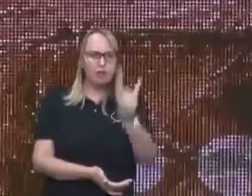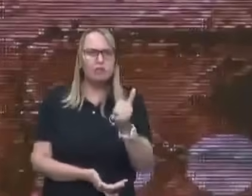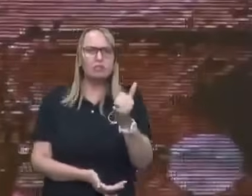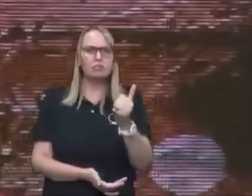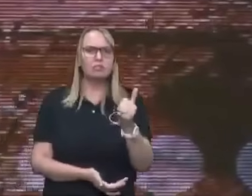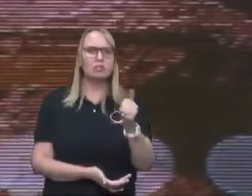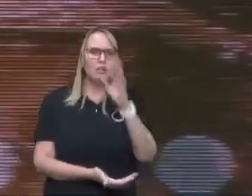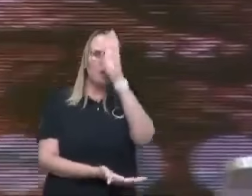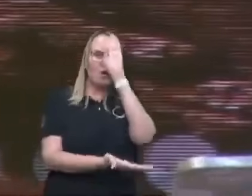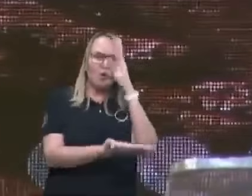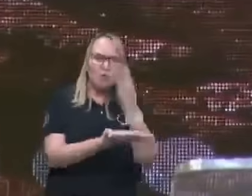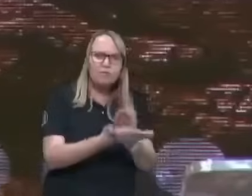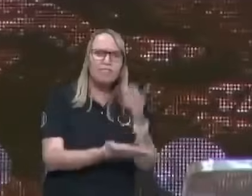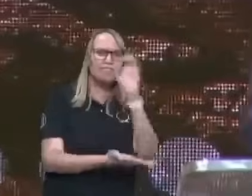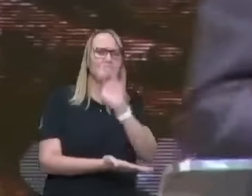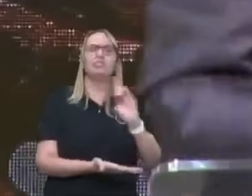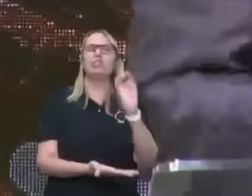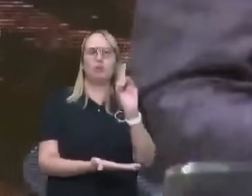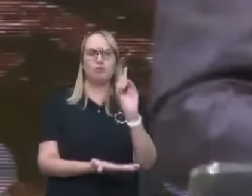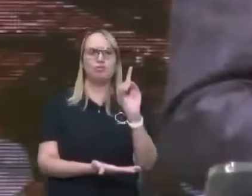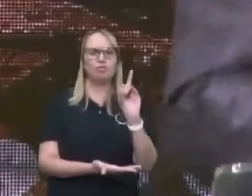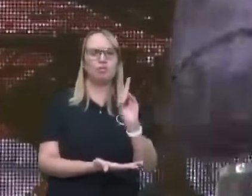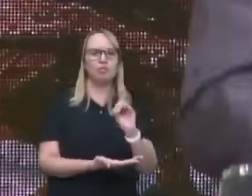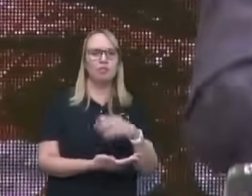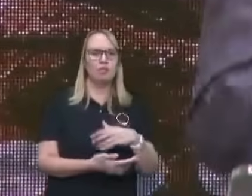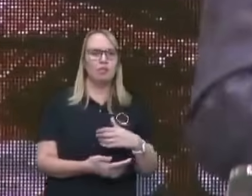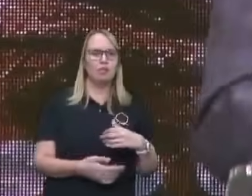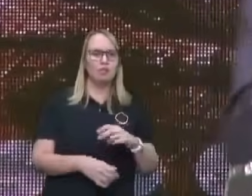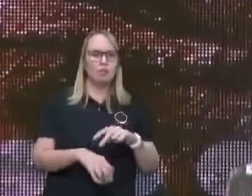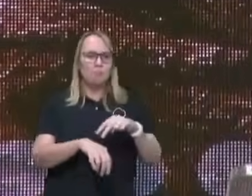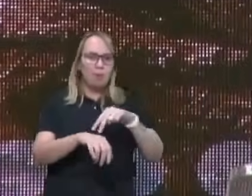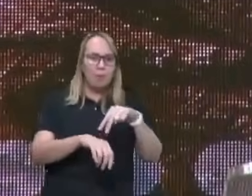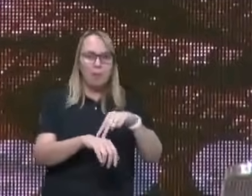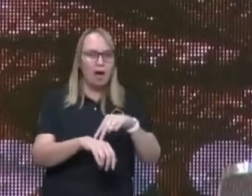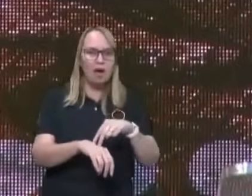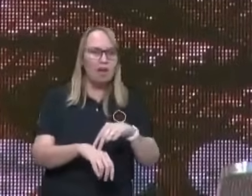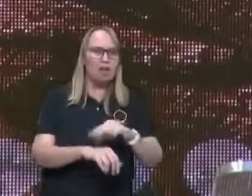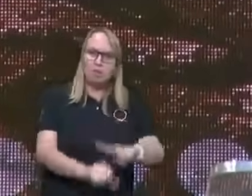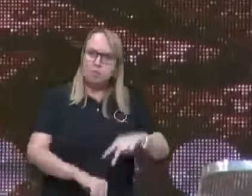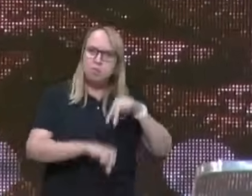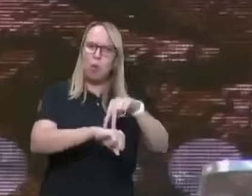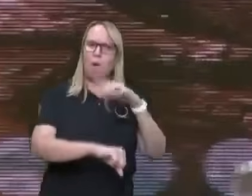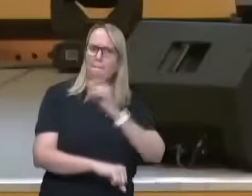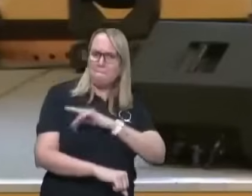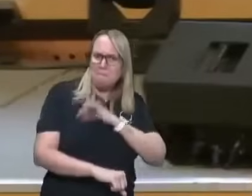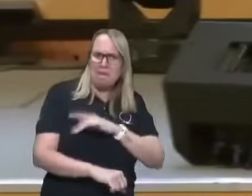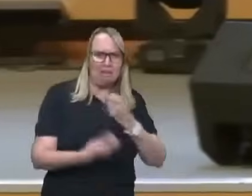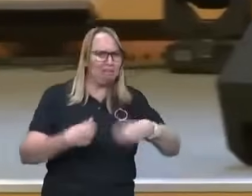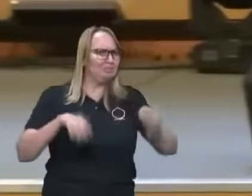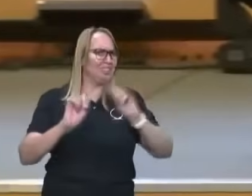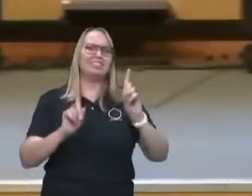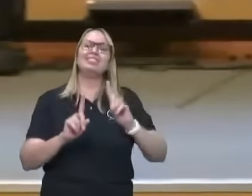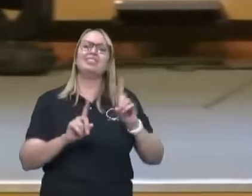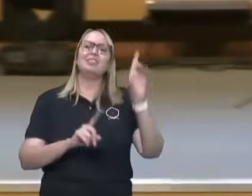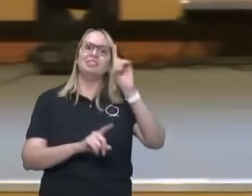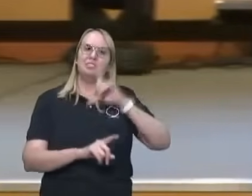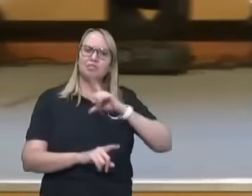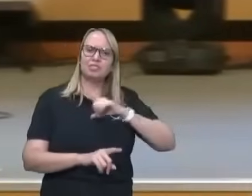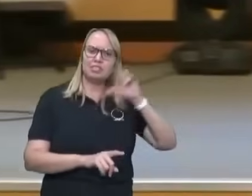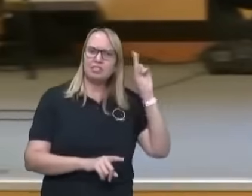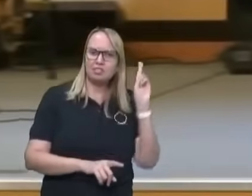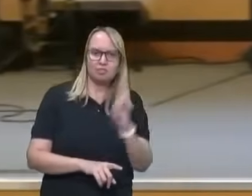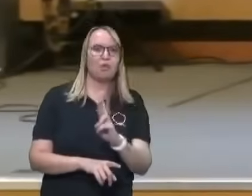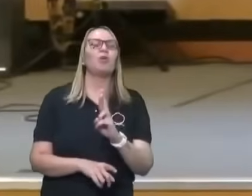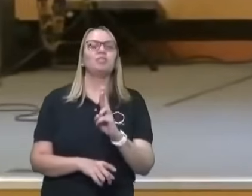mim. Confie em mim. Não fique abalado. Não fique com medo. Não fique temeroso. Eu tenho a resposta.